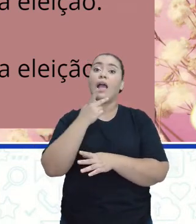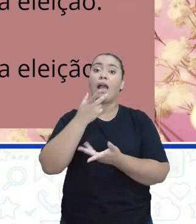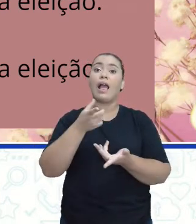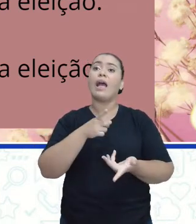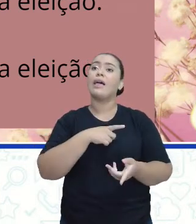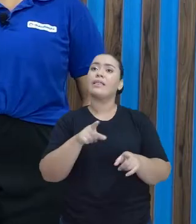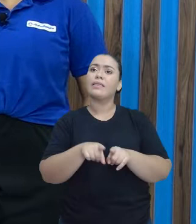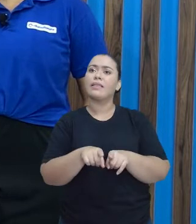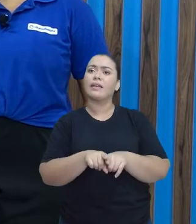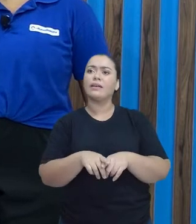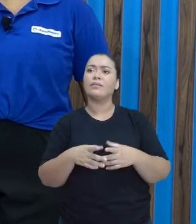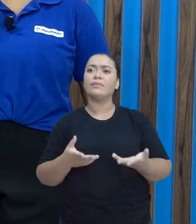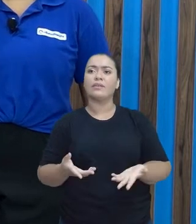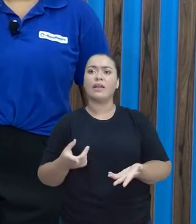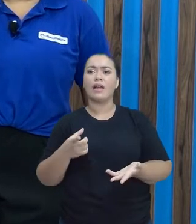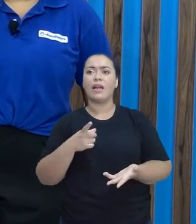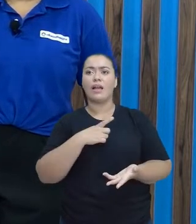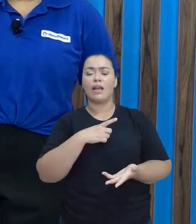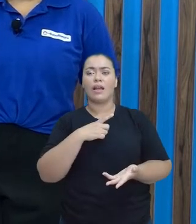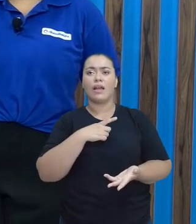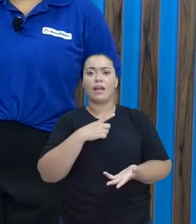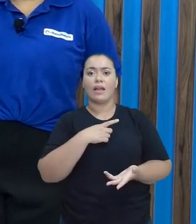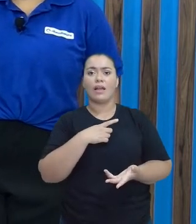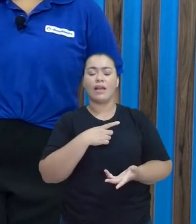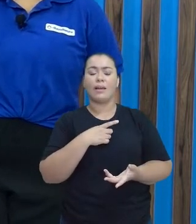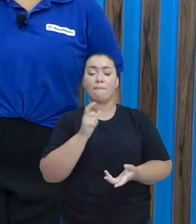pertence à mesma classe, continua sendo